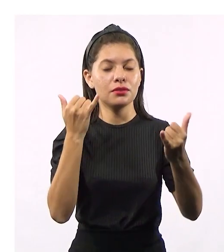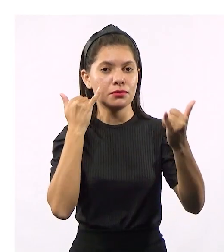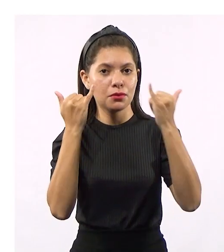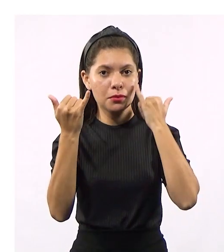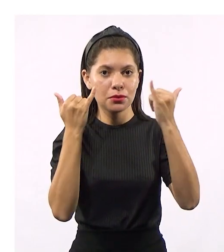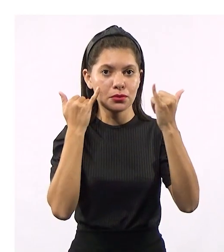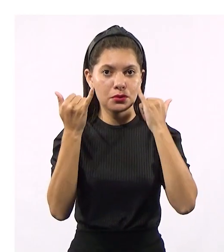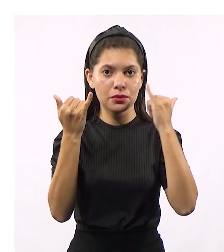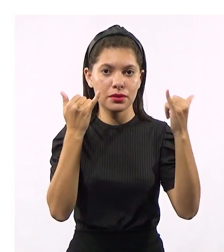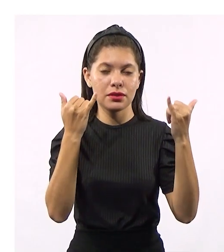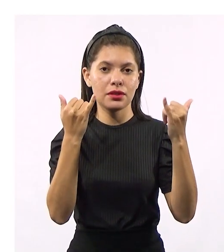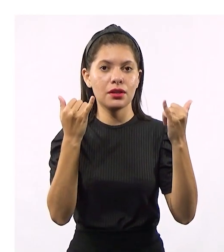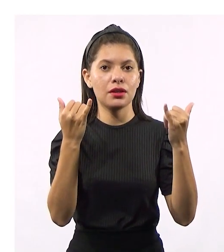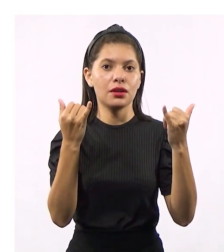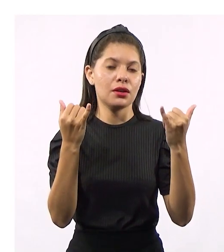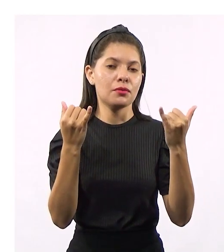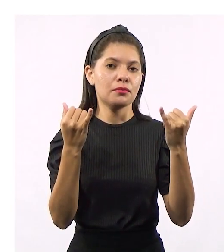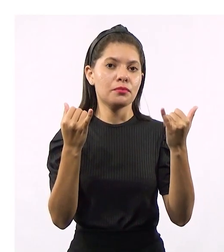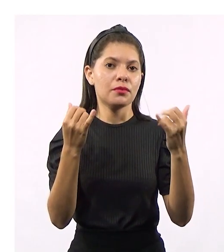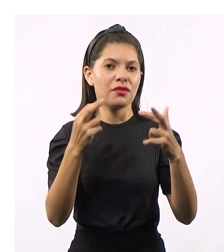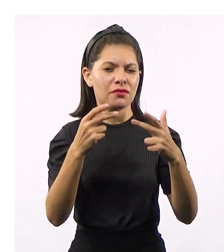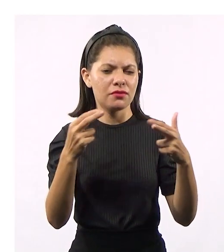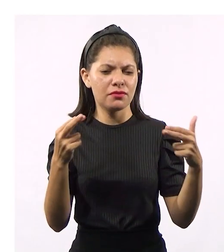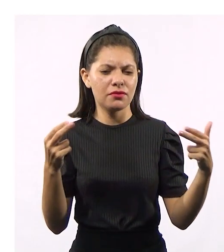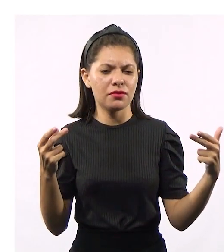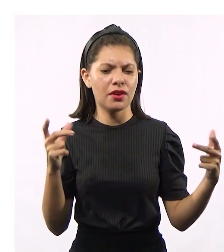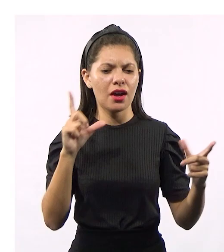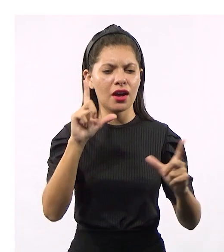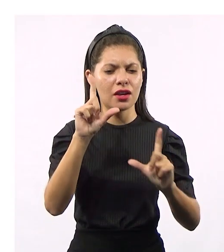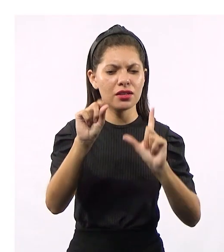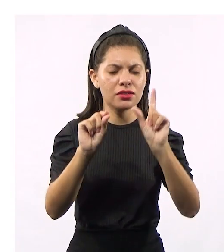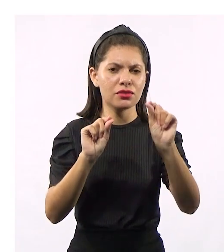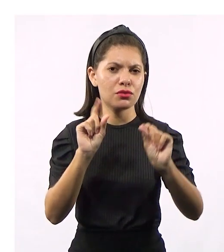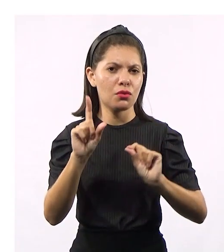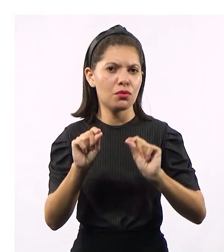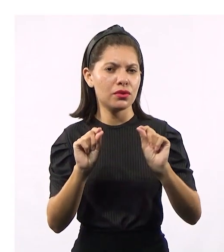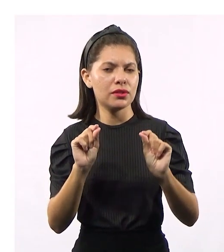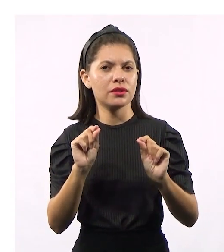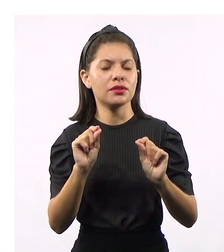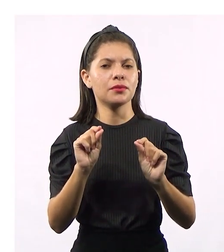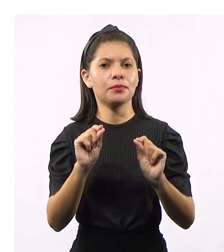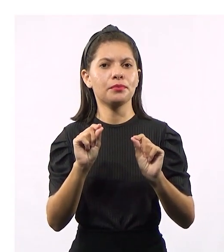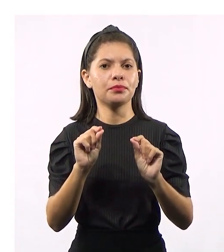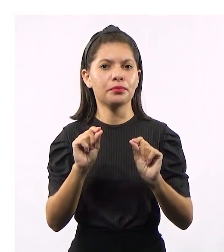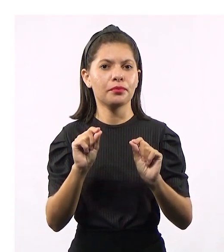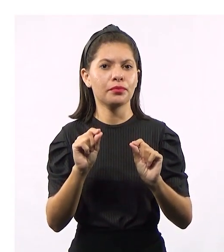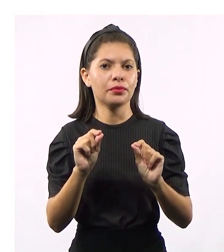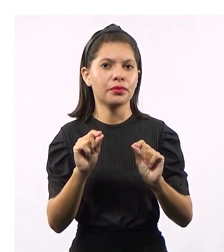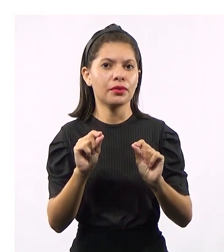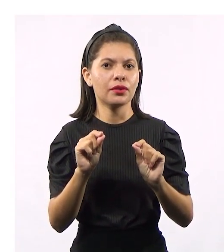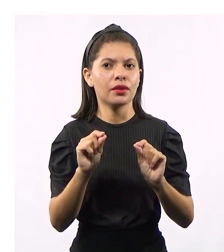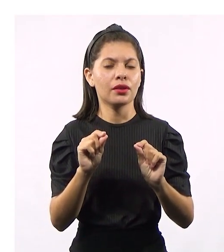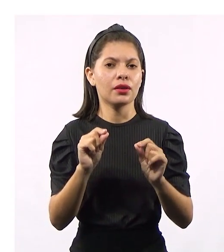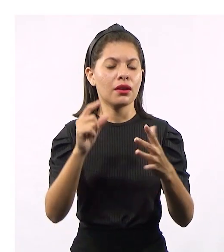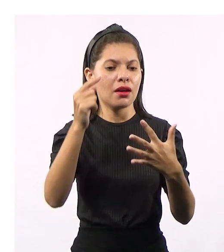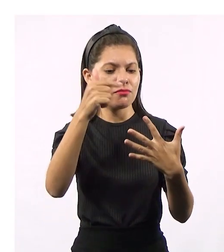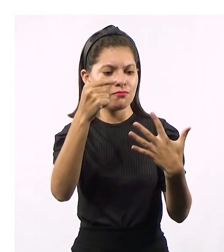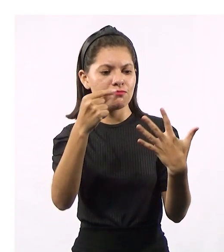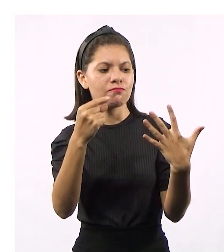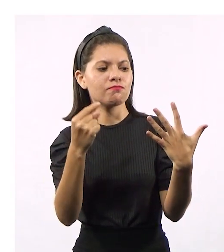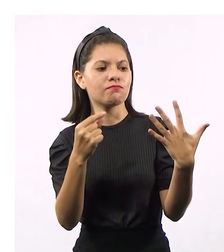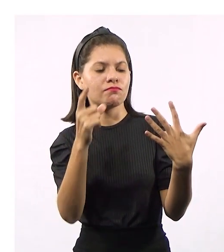tipo fechada, onde eu vou fornecer alternativas para o entrevistado, dentro dessas alternativas, marcar o de